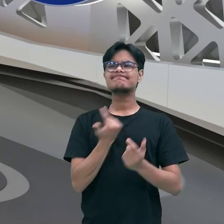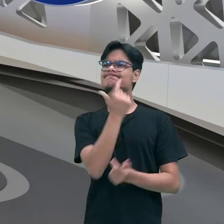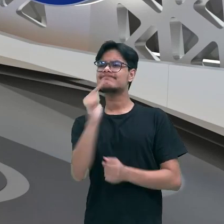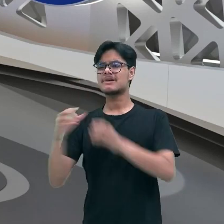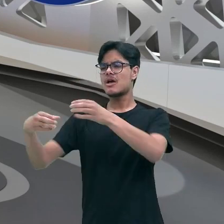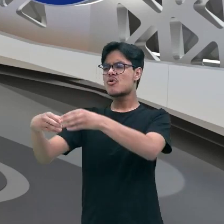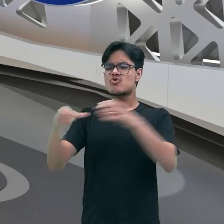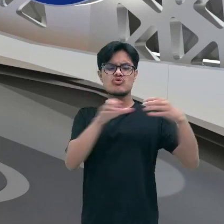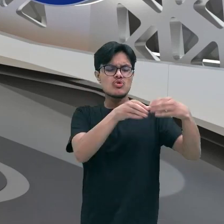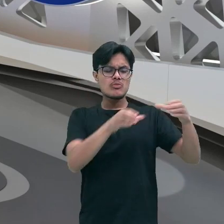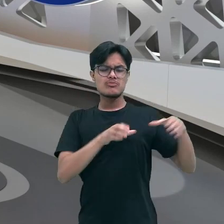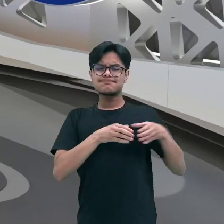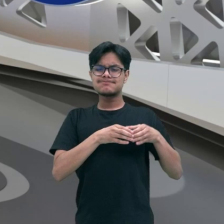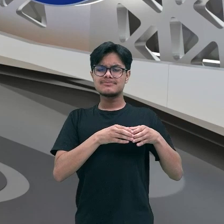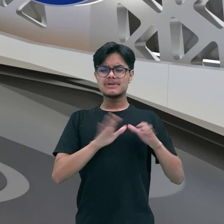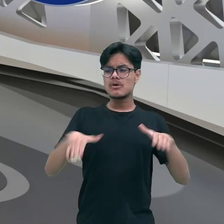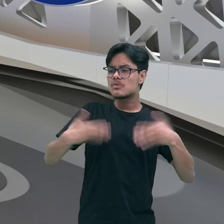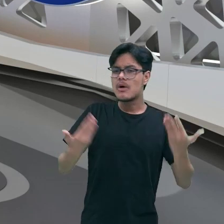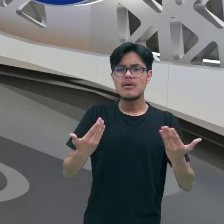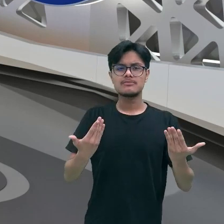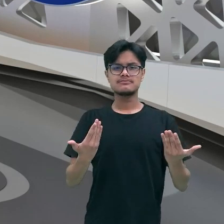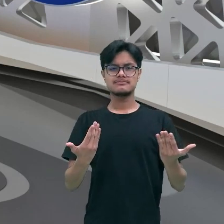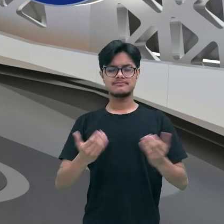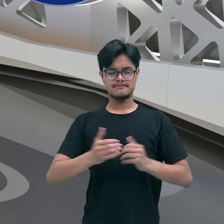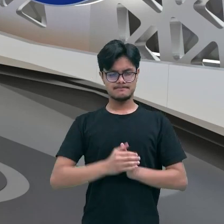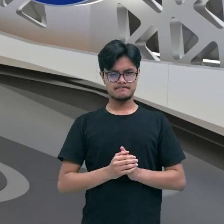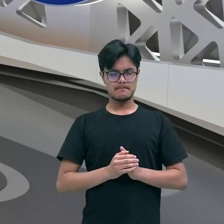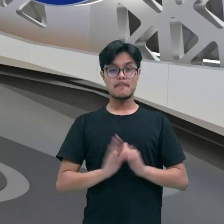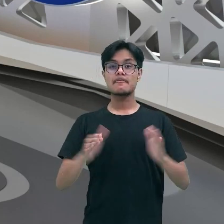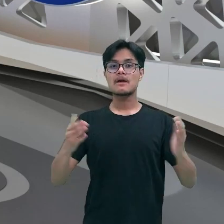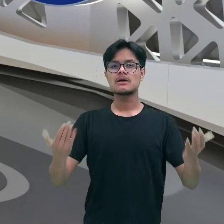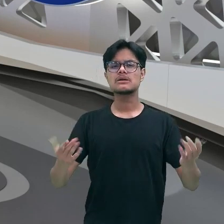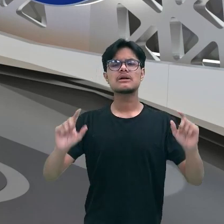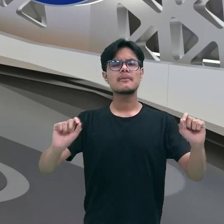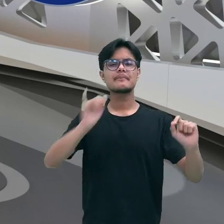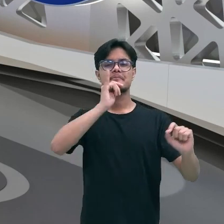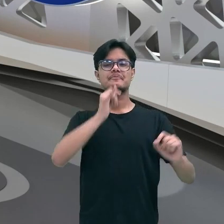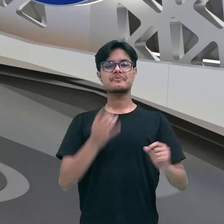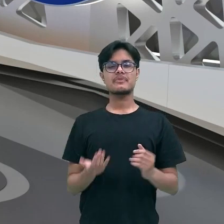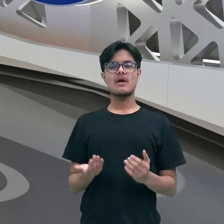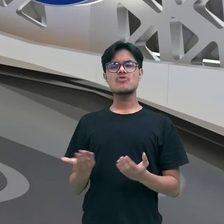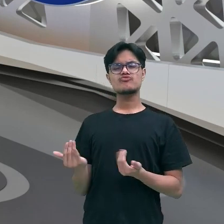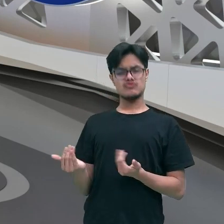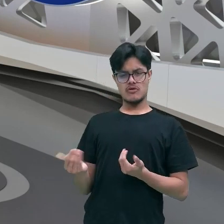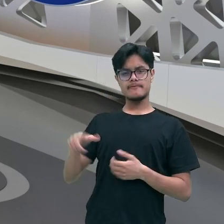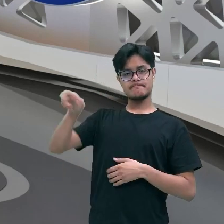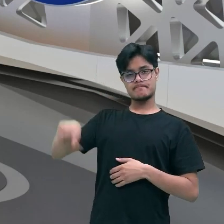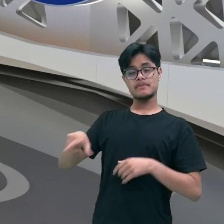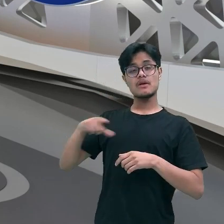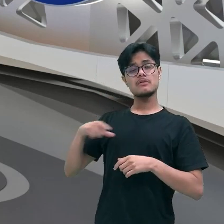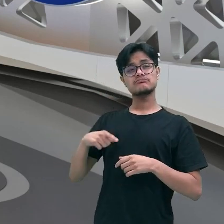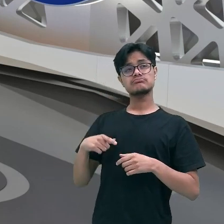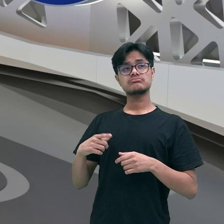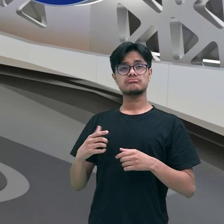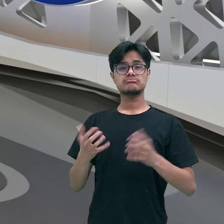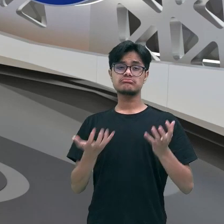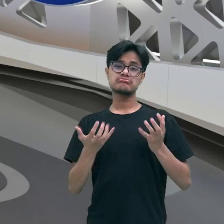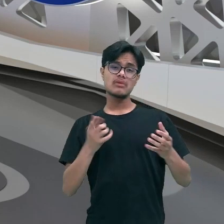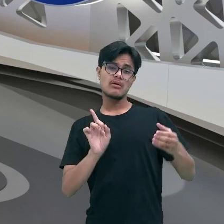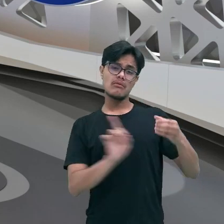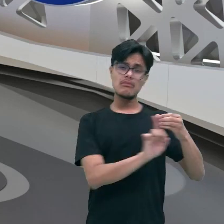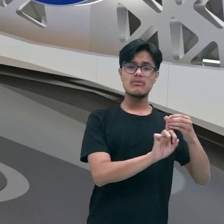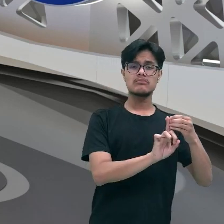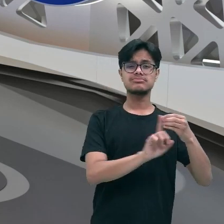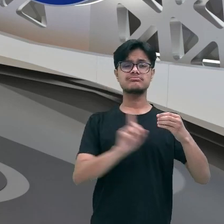encaixa ali é difícil. Então, o que o adolescente faz? Ele tenta se inserir num grupo, aquele